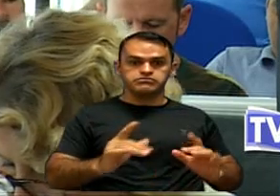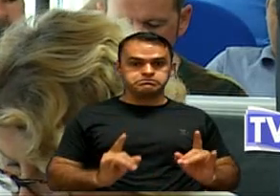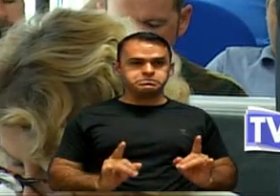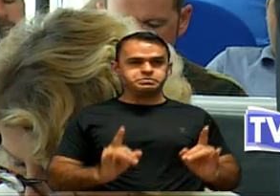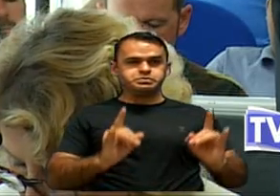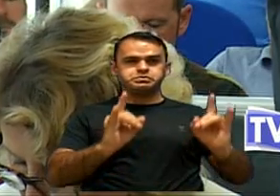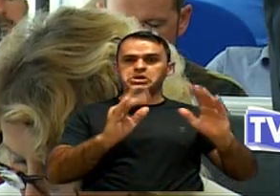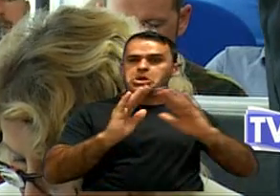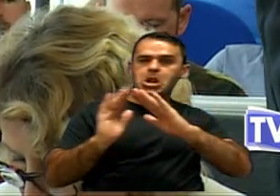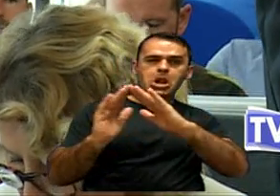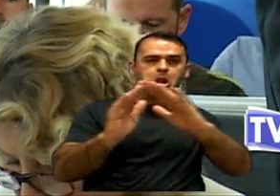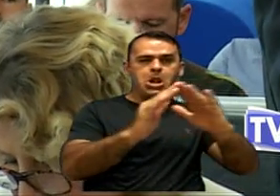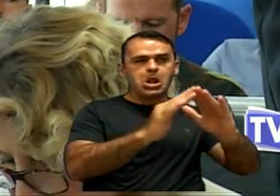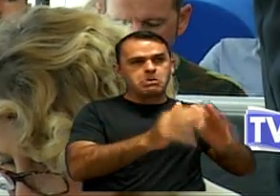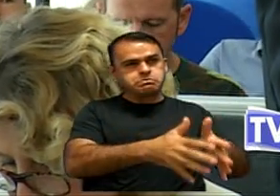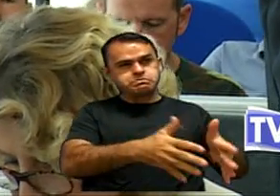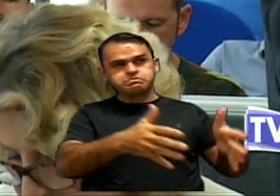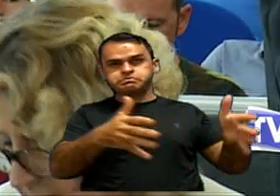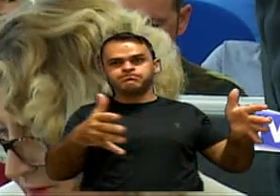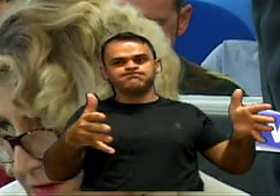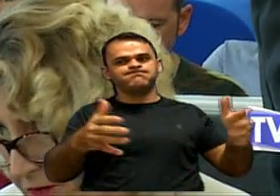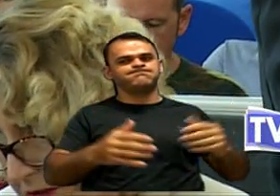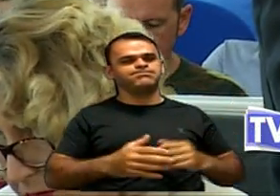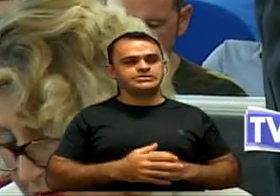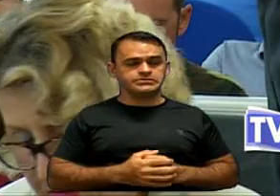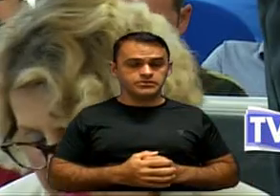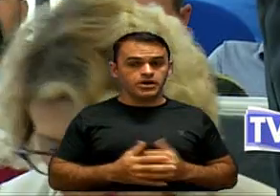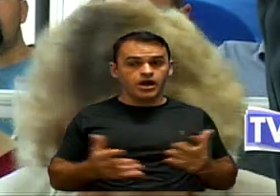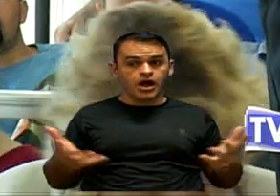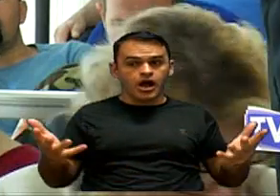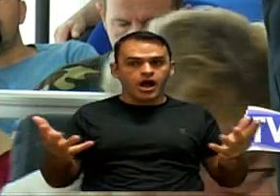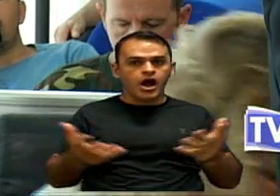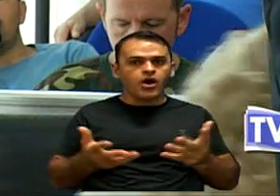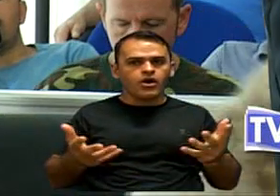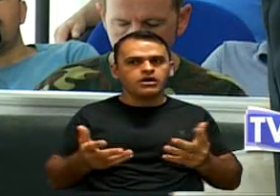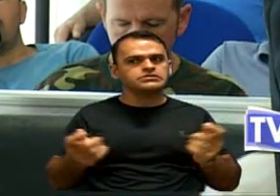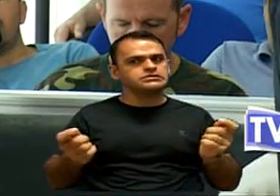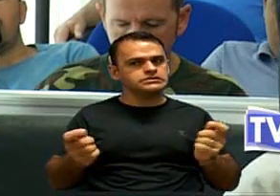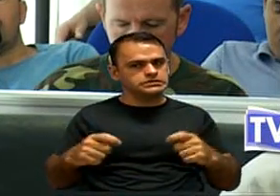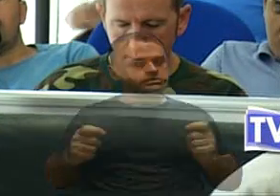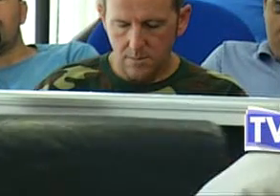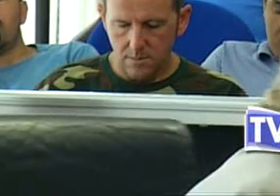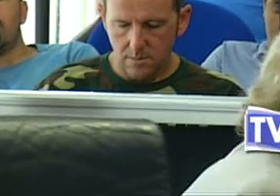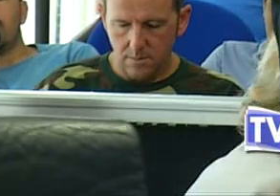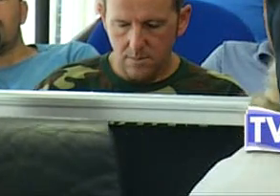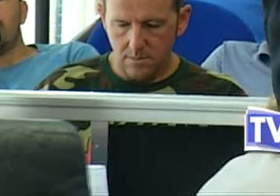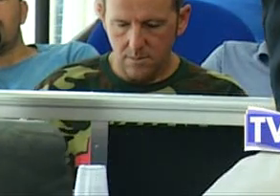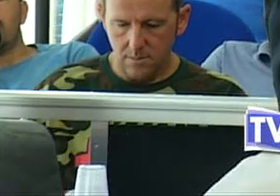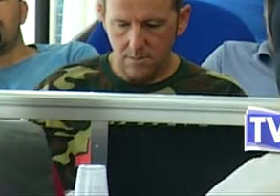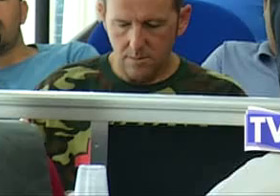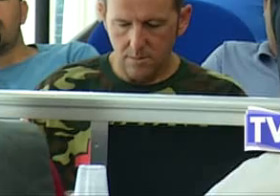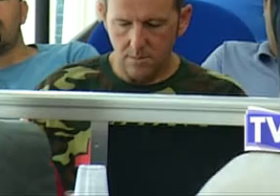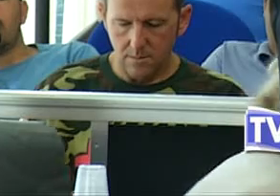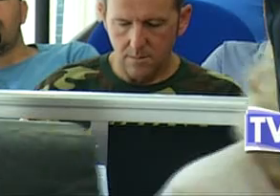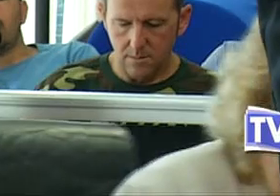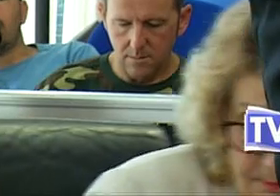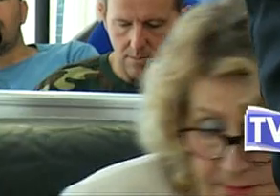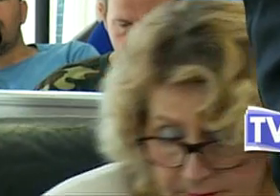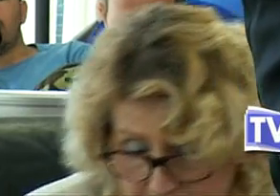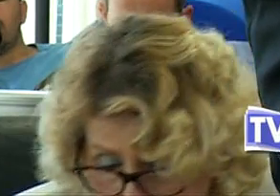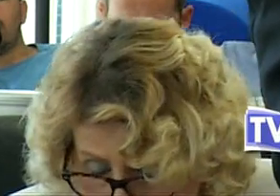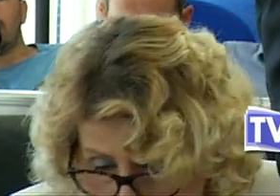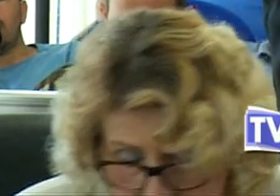daquela região. Então, era uma forma, agora era o momento do poder público municipal negociar com esses